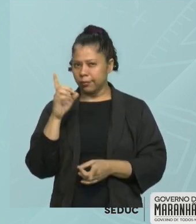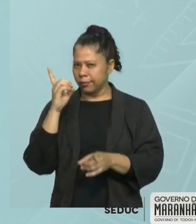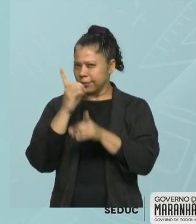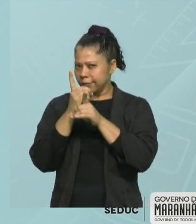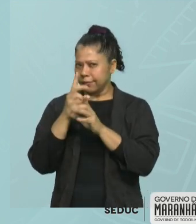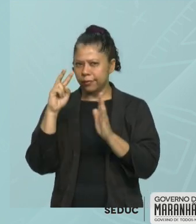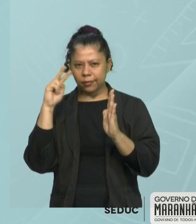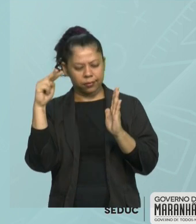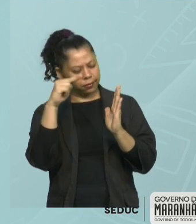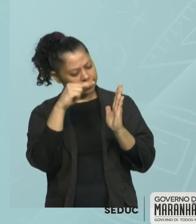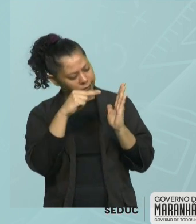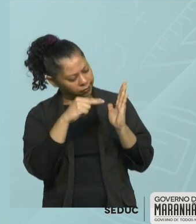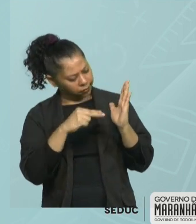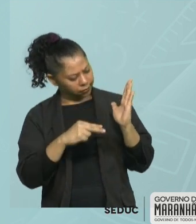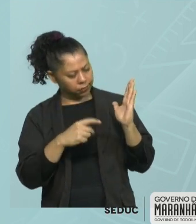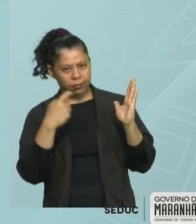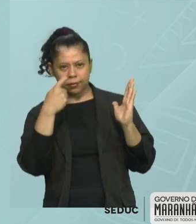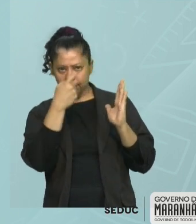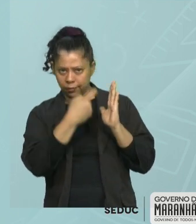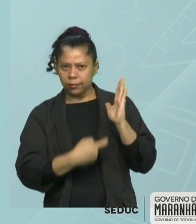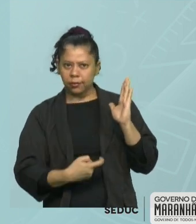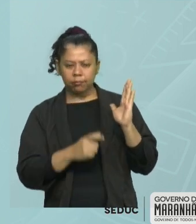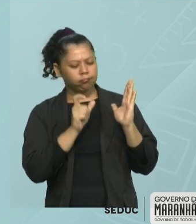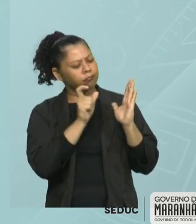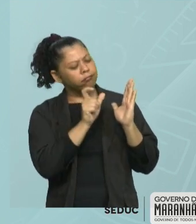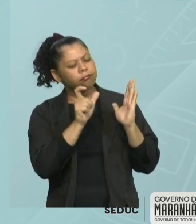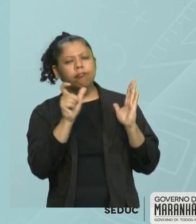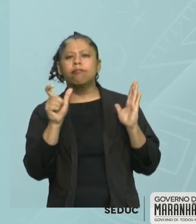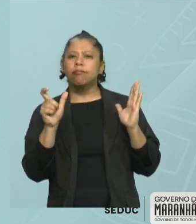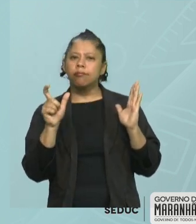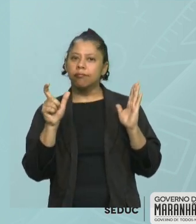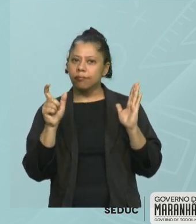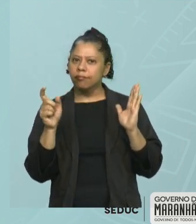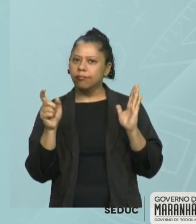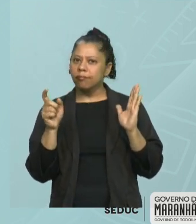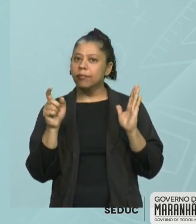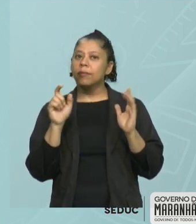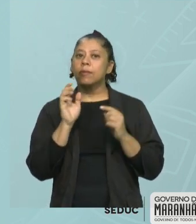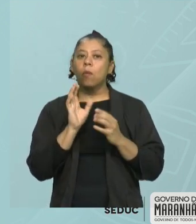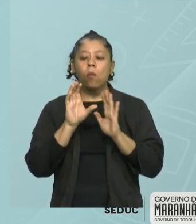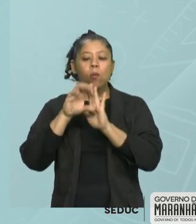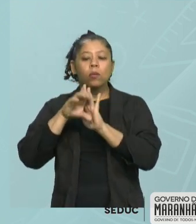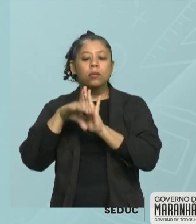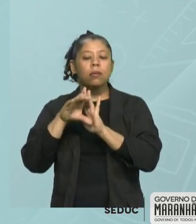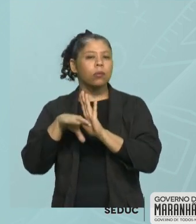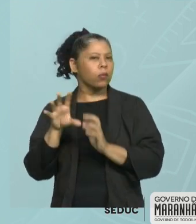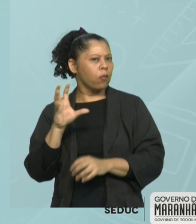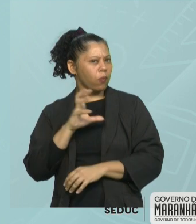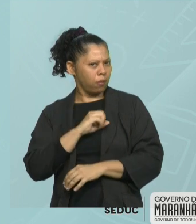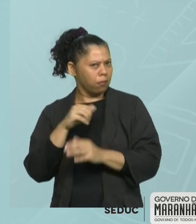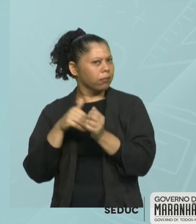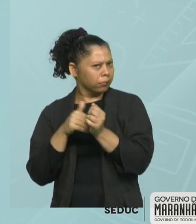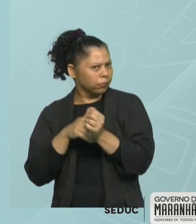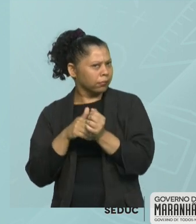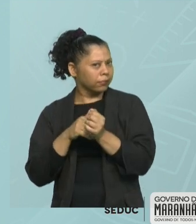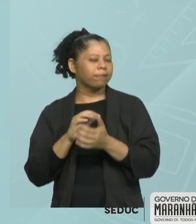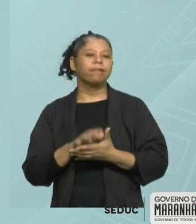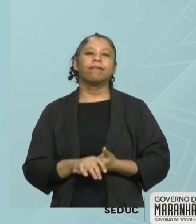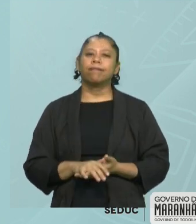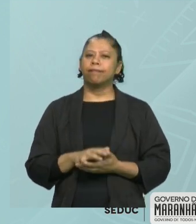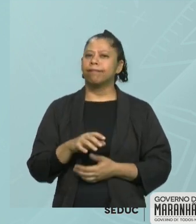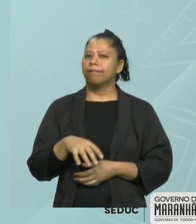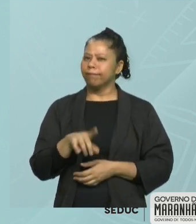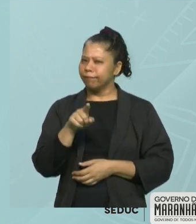no texto as palavras que designam o mistério do amor? Vou te